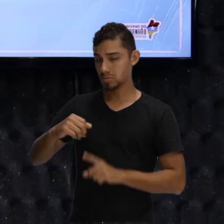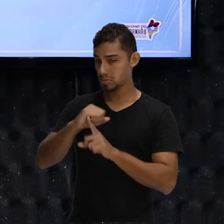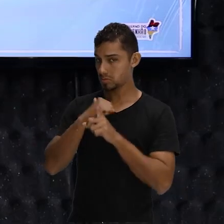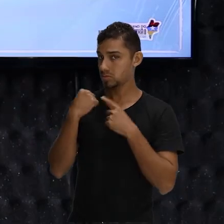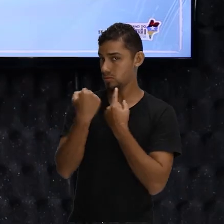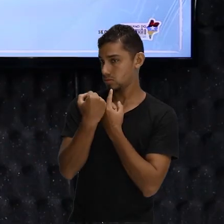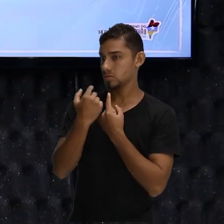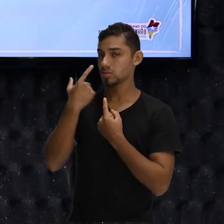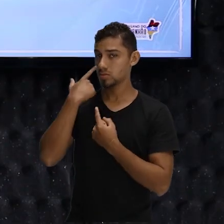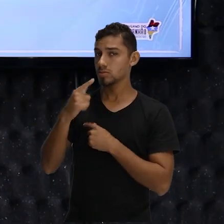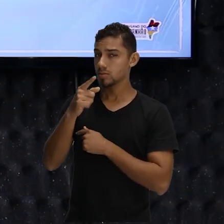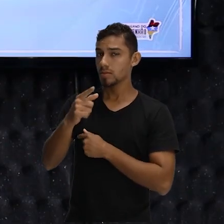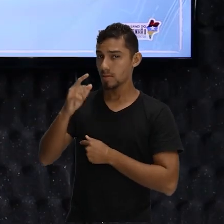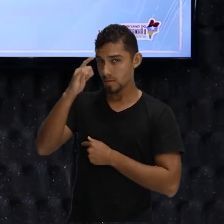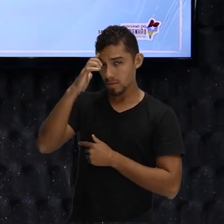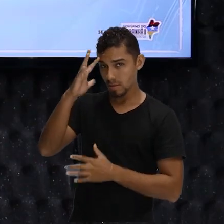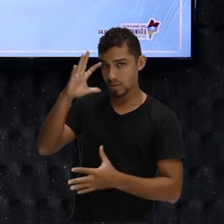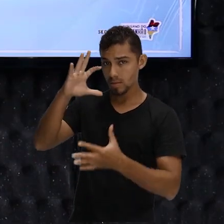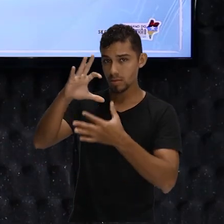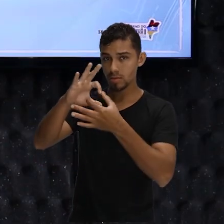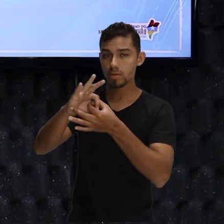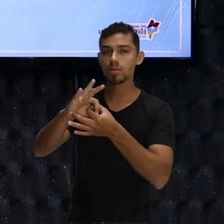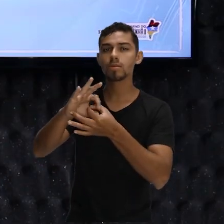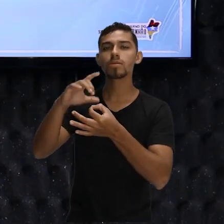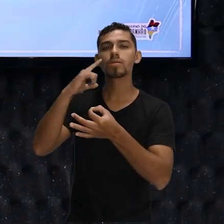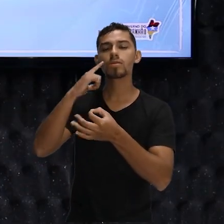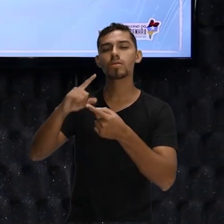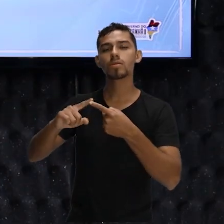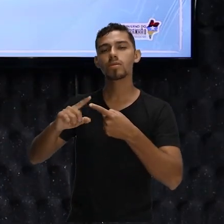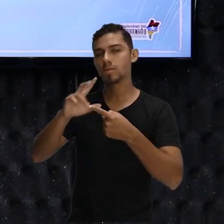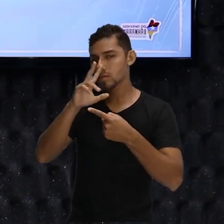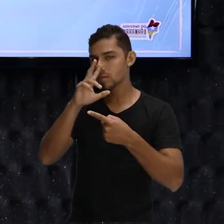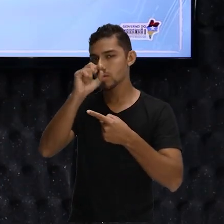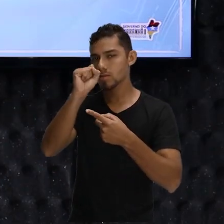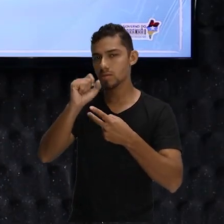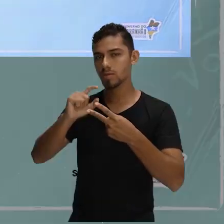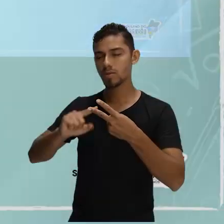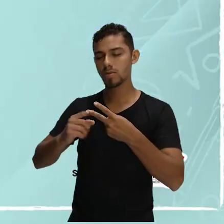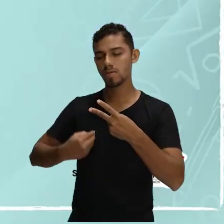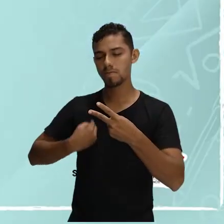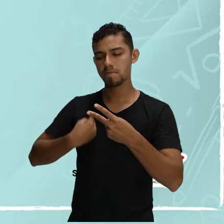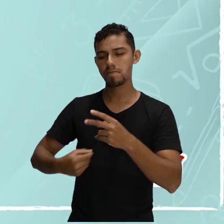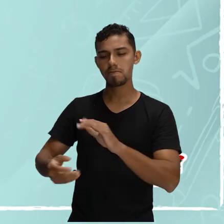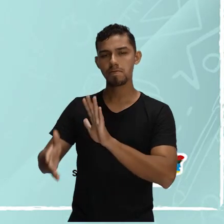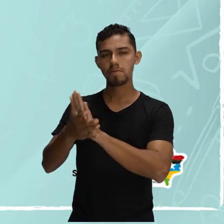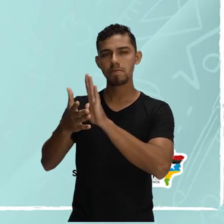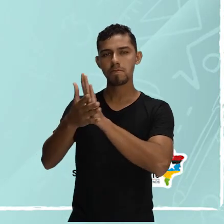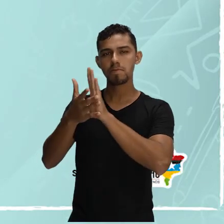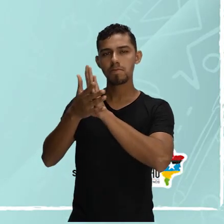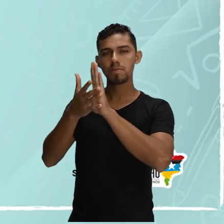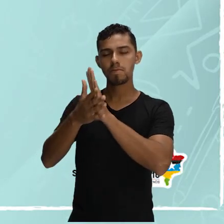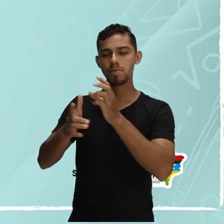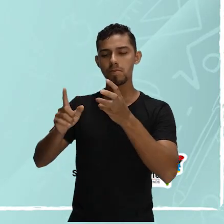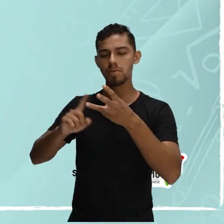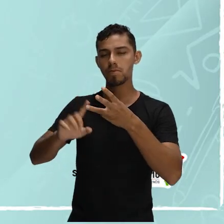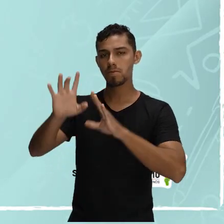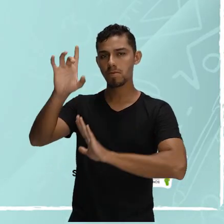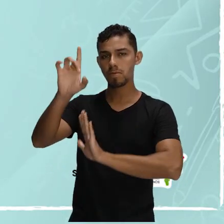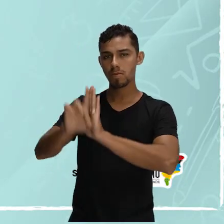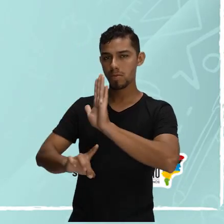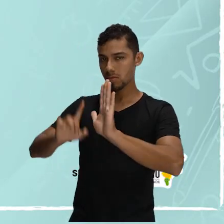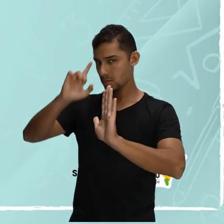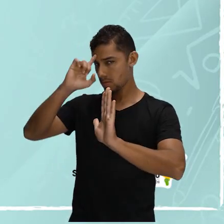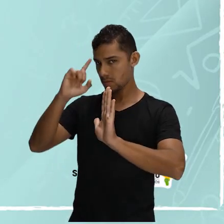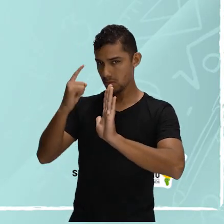ideia de status está diretamente ligada à ideia de poder, prestígio e também direitos e